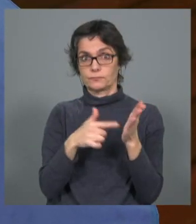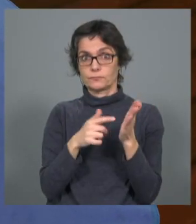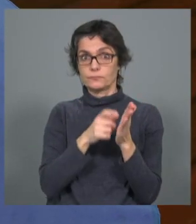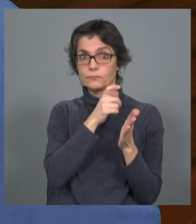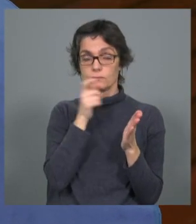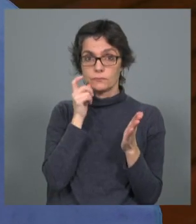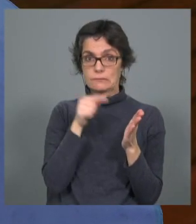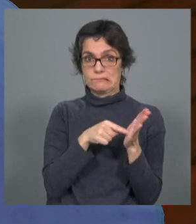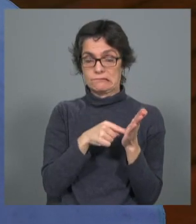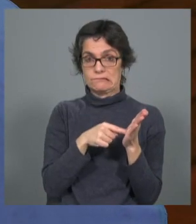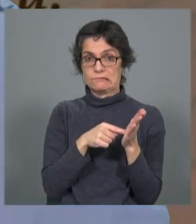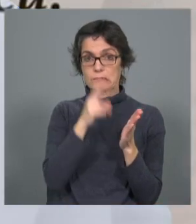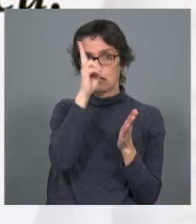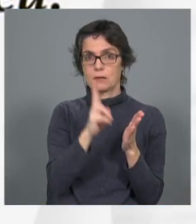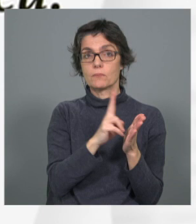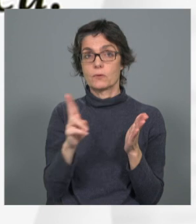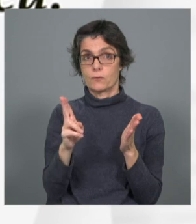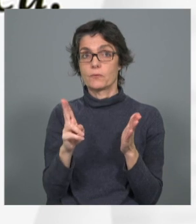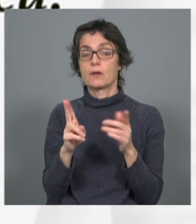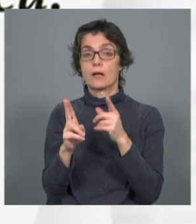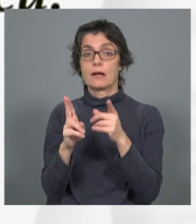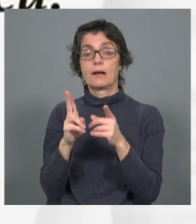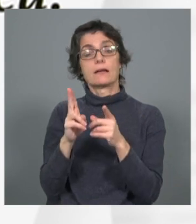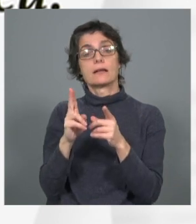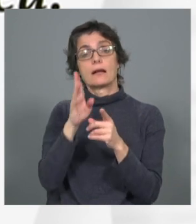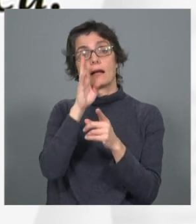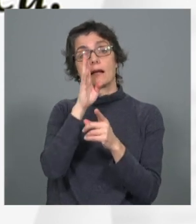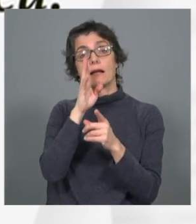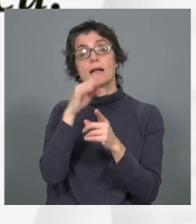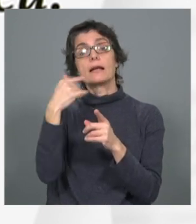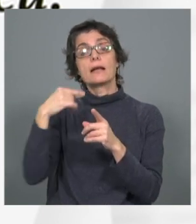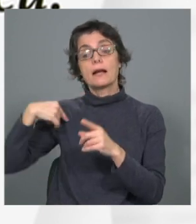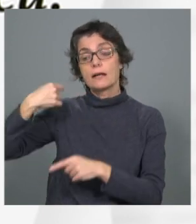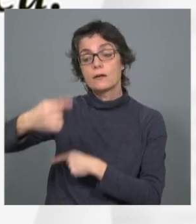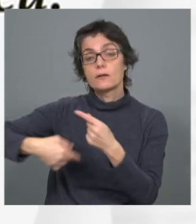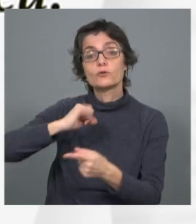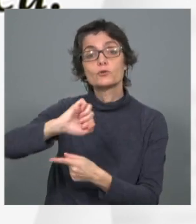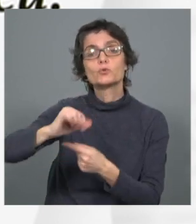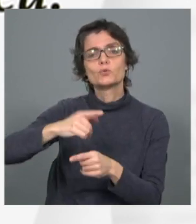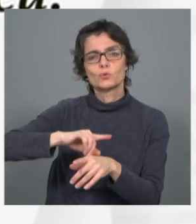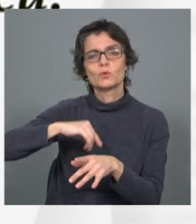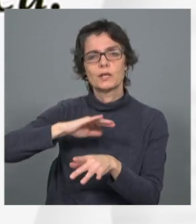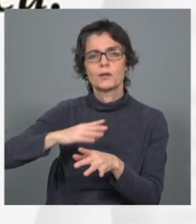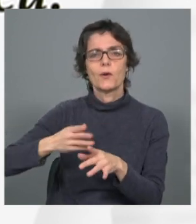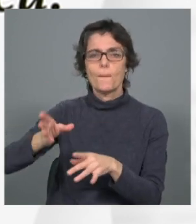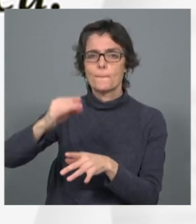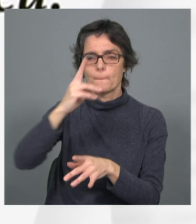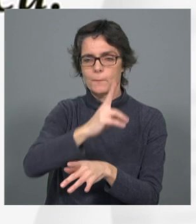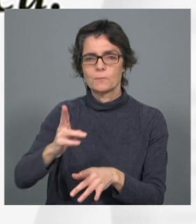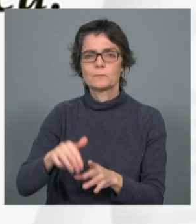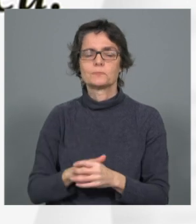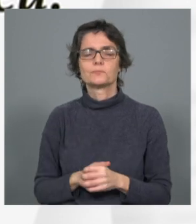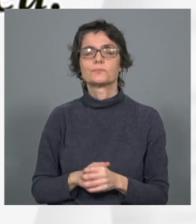promessa, abençoar-te-ei e multiplicarei a tua descendência. Porque neste texto a tendência